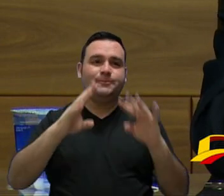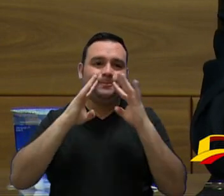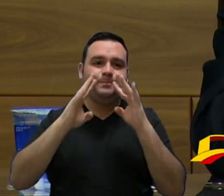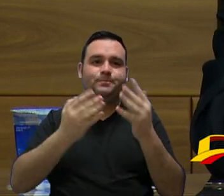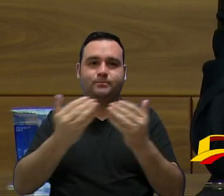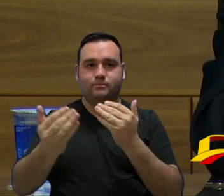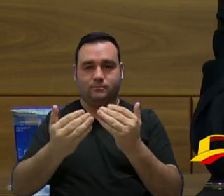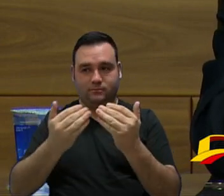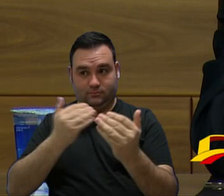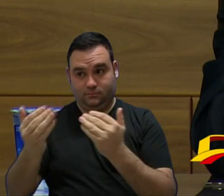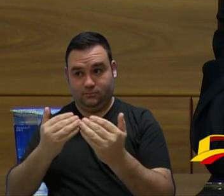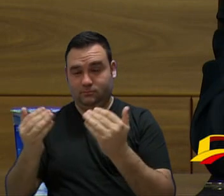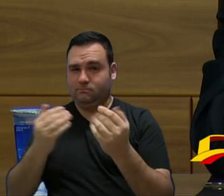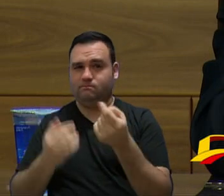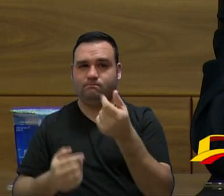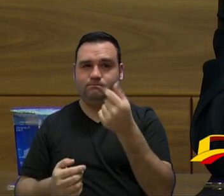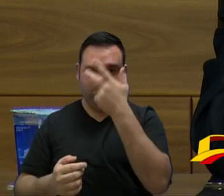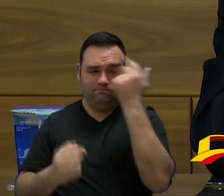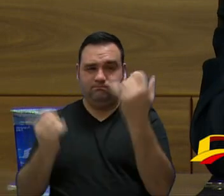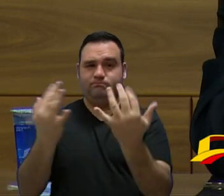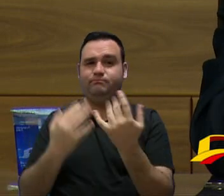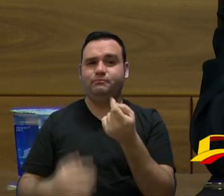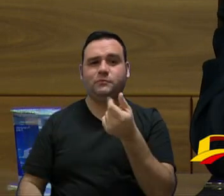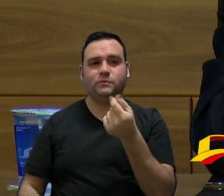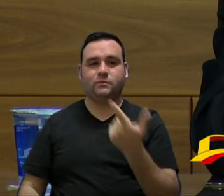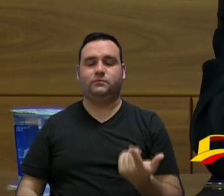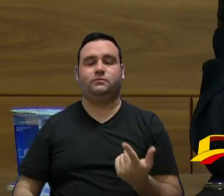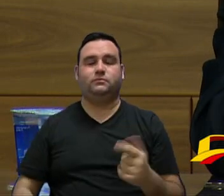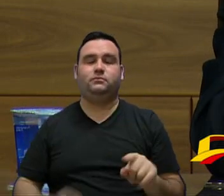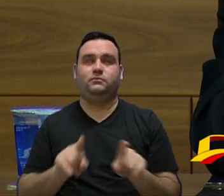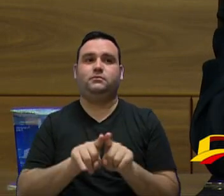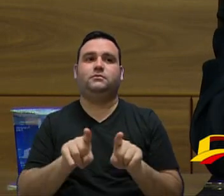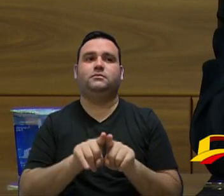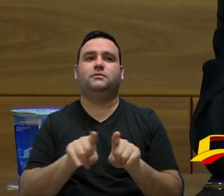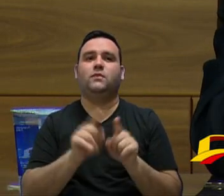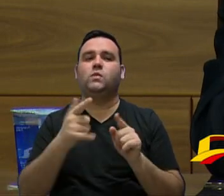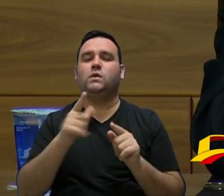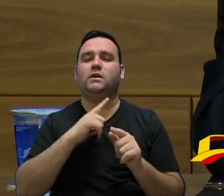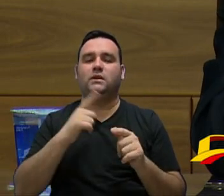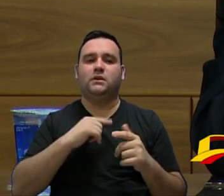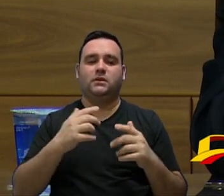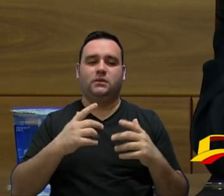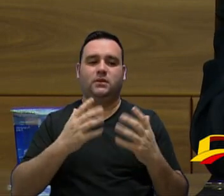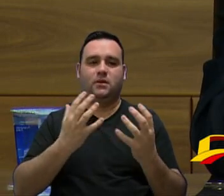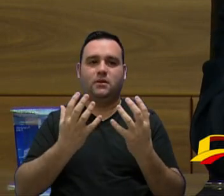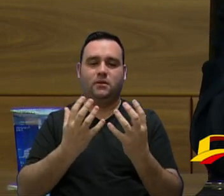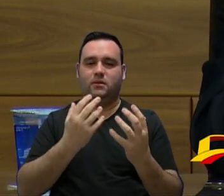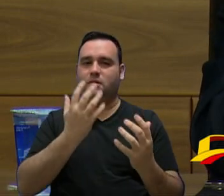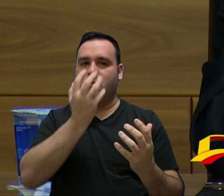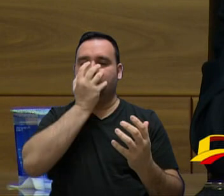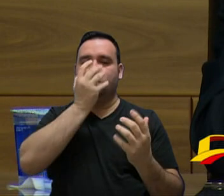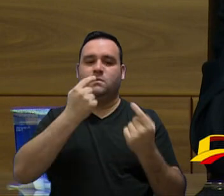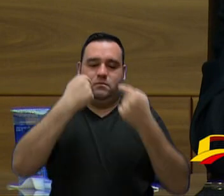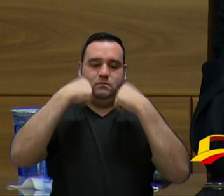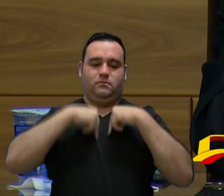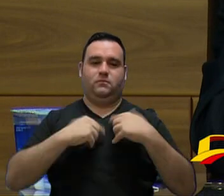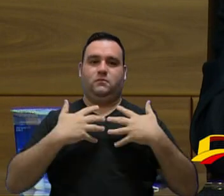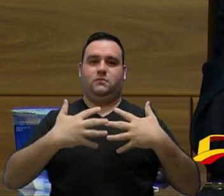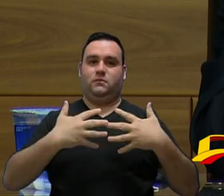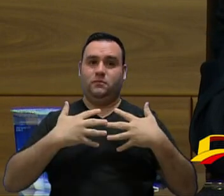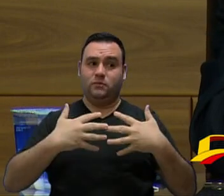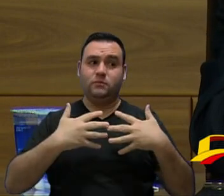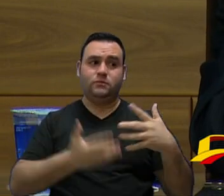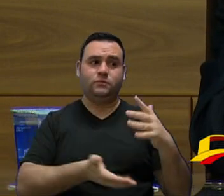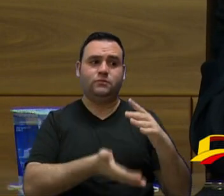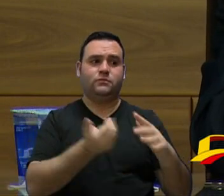de atendimento muito baixo muito pequeno e as unidades de respiradores foram retirados nos locais onde